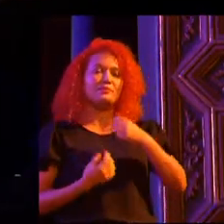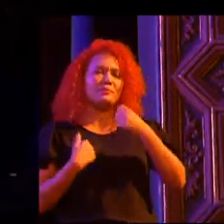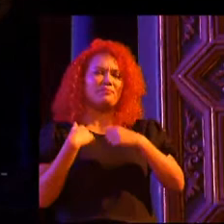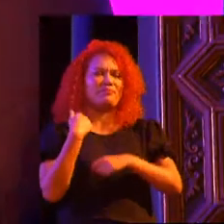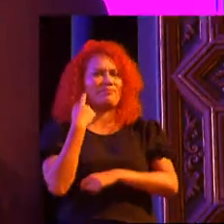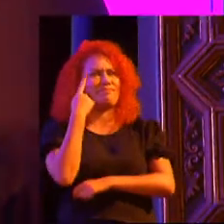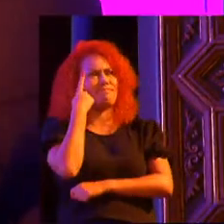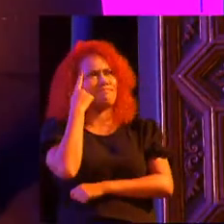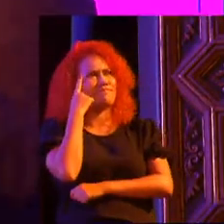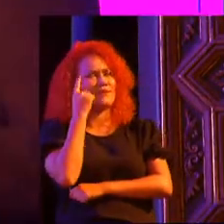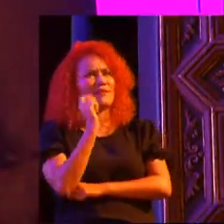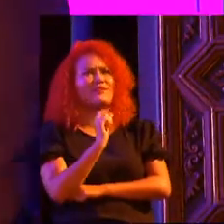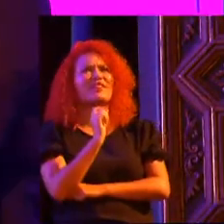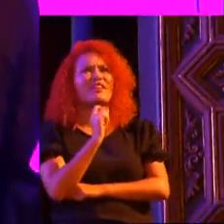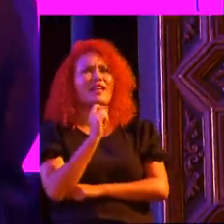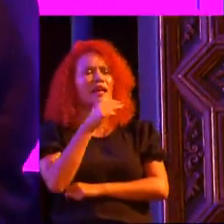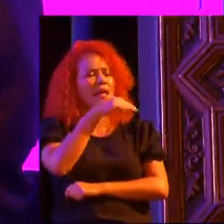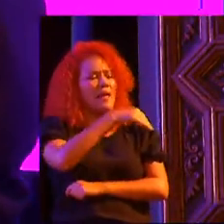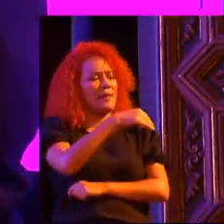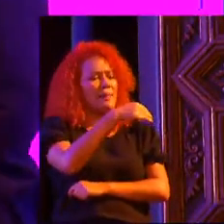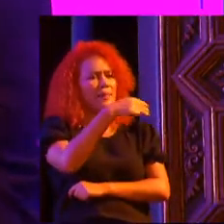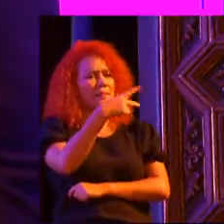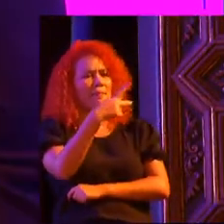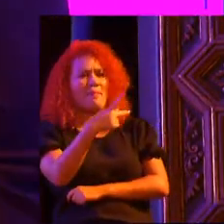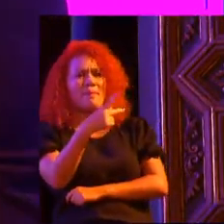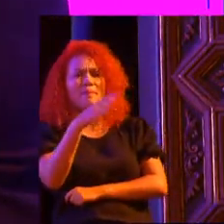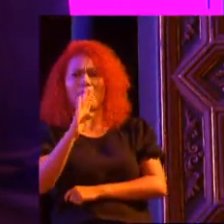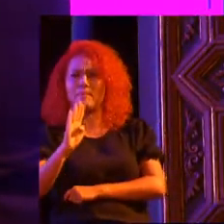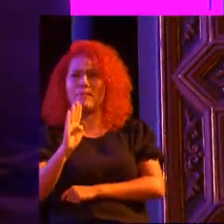pergunto o que é realmente MPB.